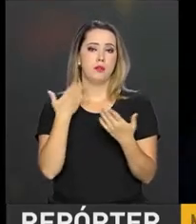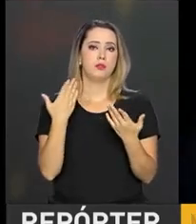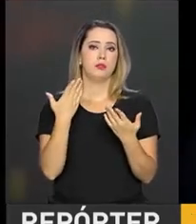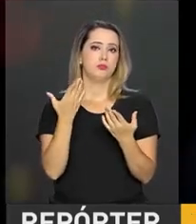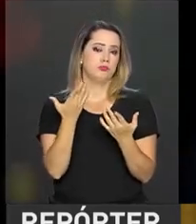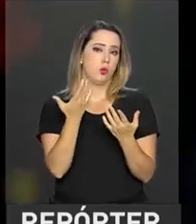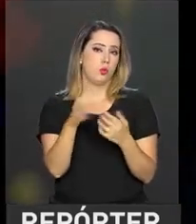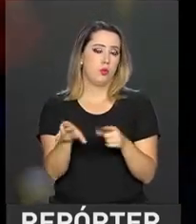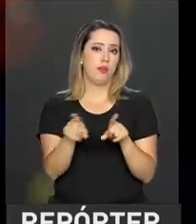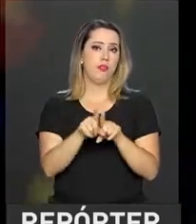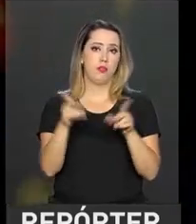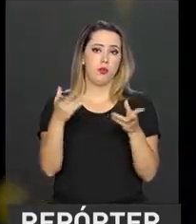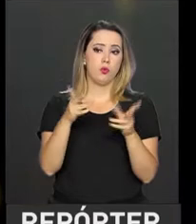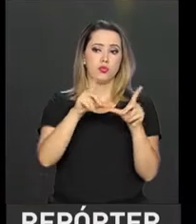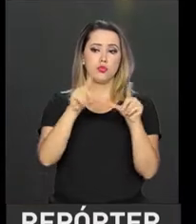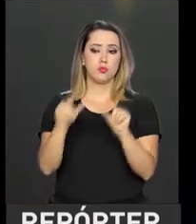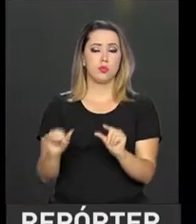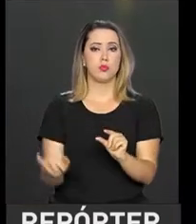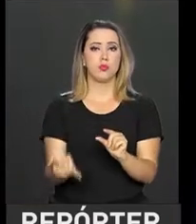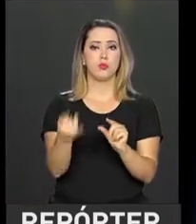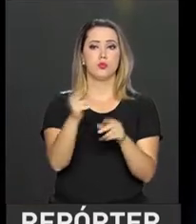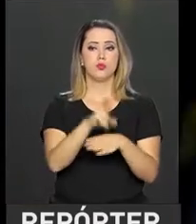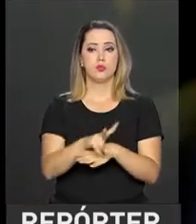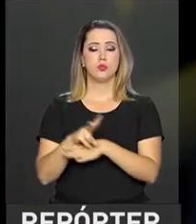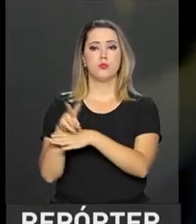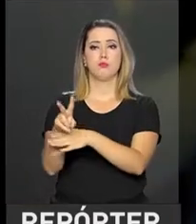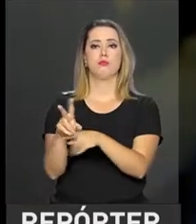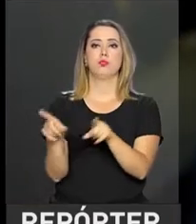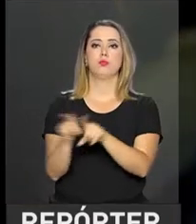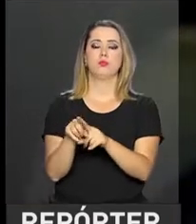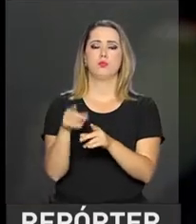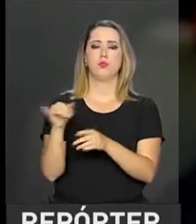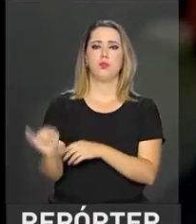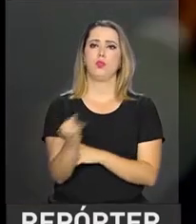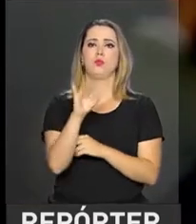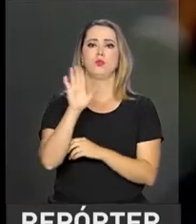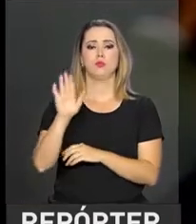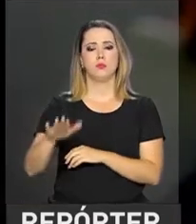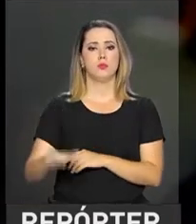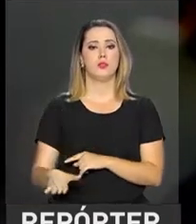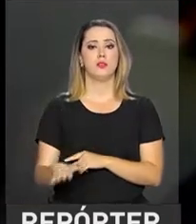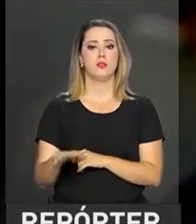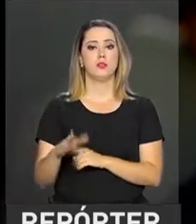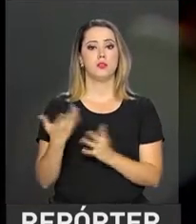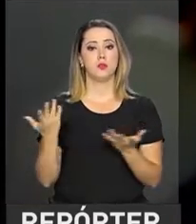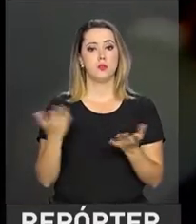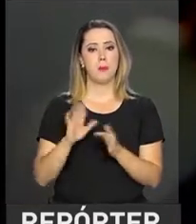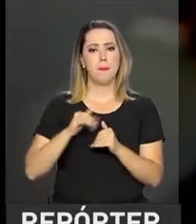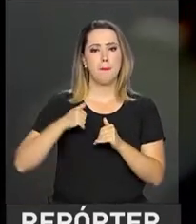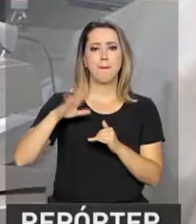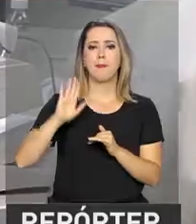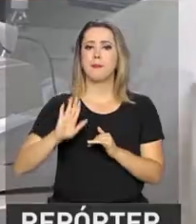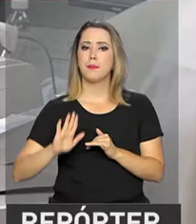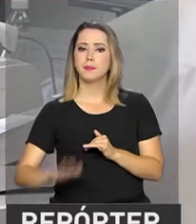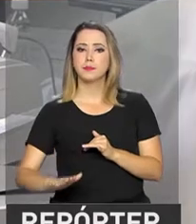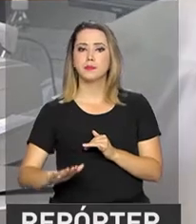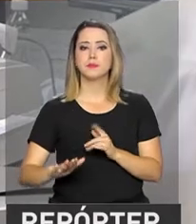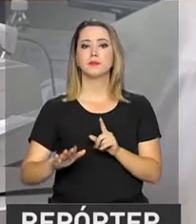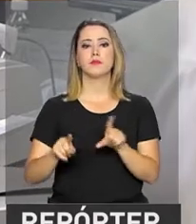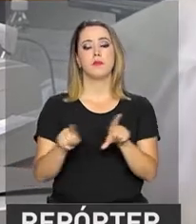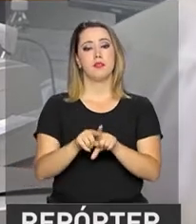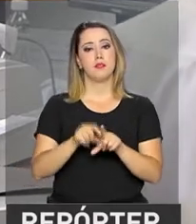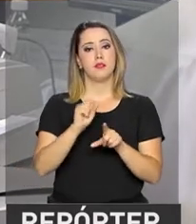anunciando a redução dos juros do microcrédito nossos juros gera juros mais baratos no mercado vou ficar mais barata em para